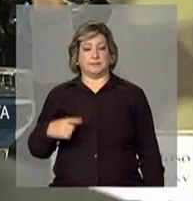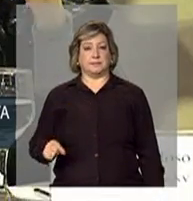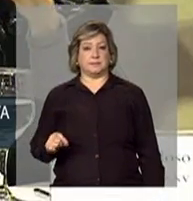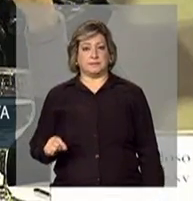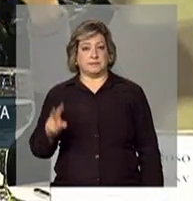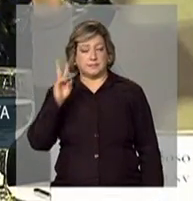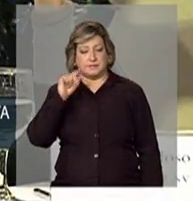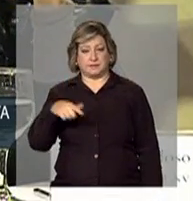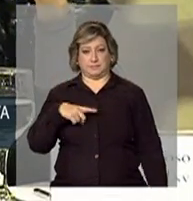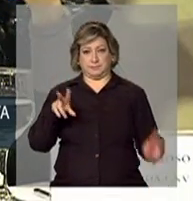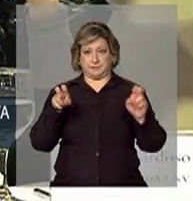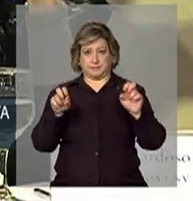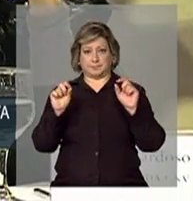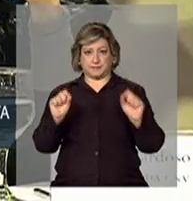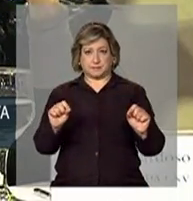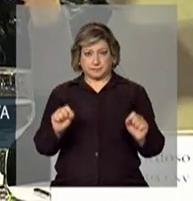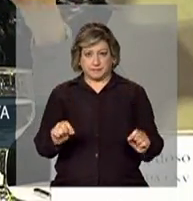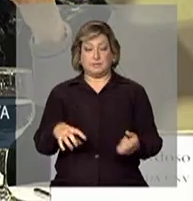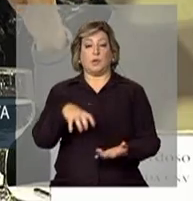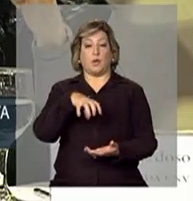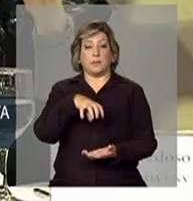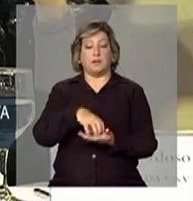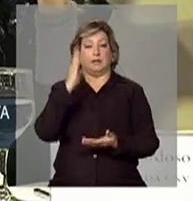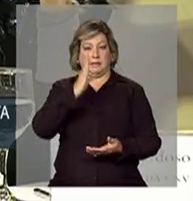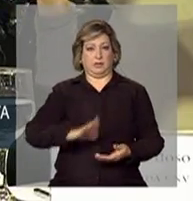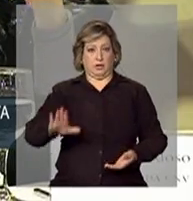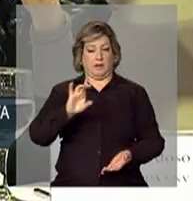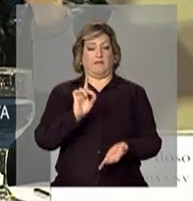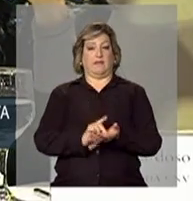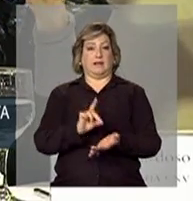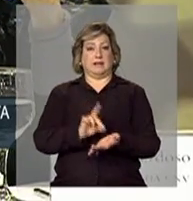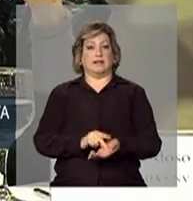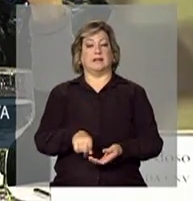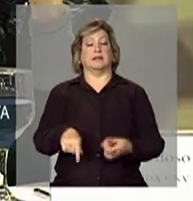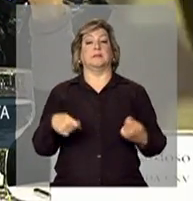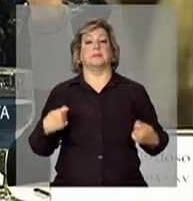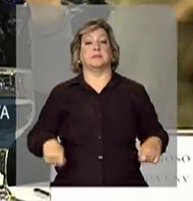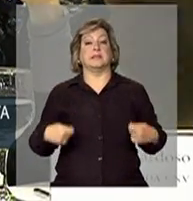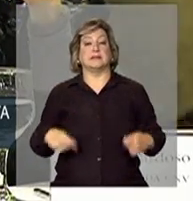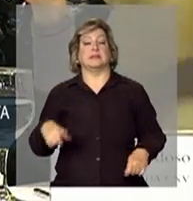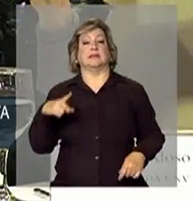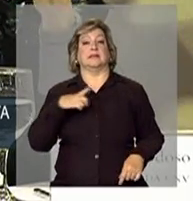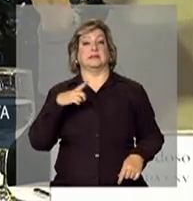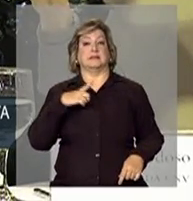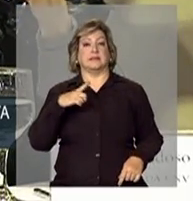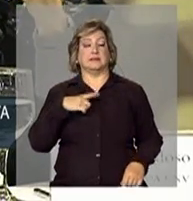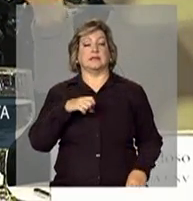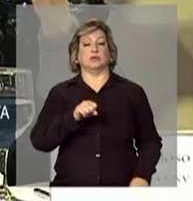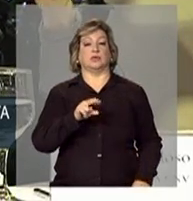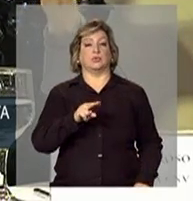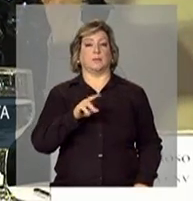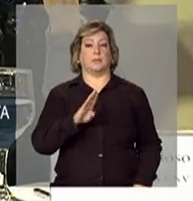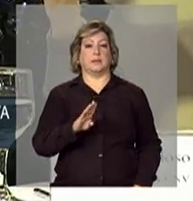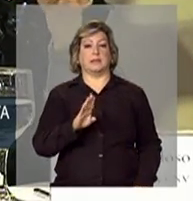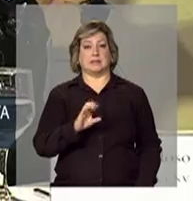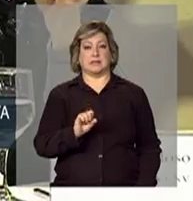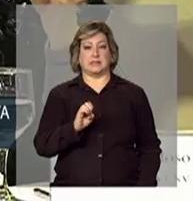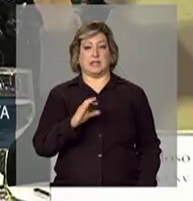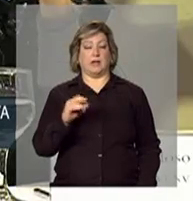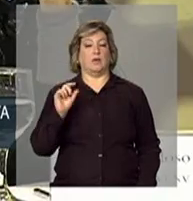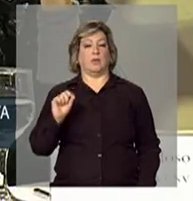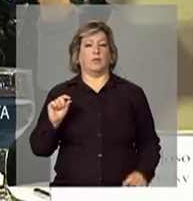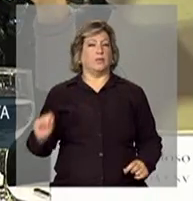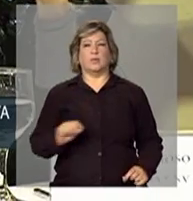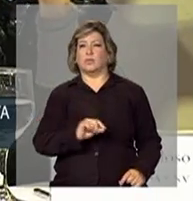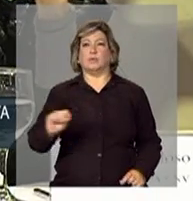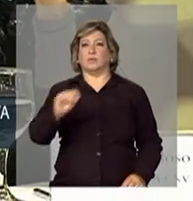A questão da a Comissão Nacional da Verdade, ela tem que ter espécies de subseções em todos os estados do Brasil. Ela